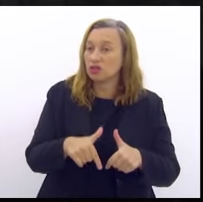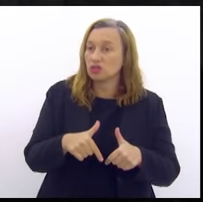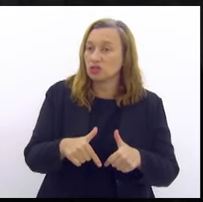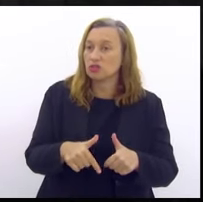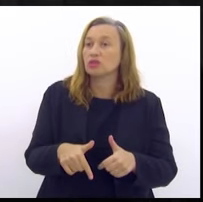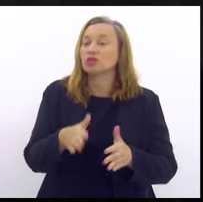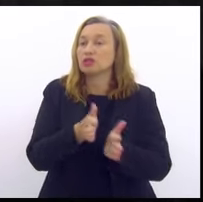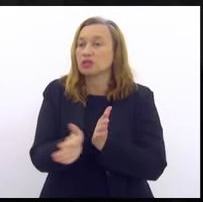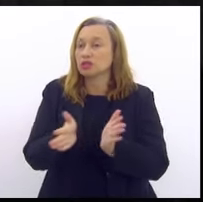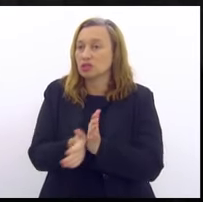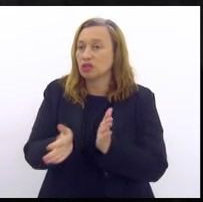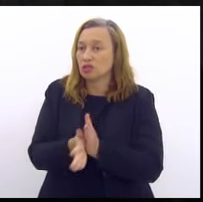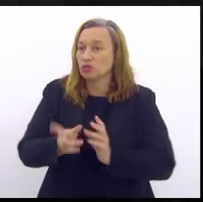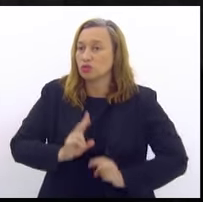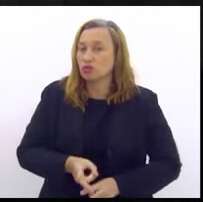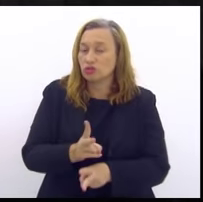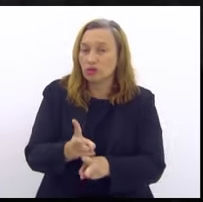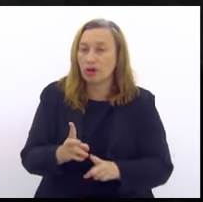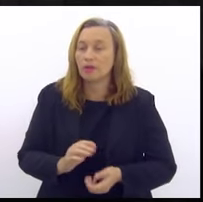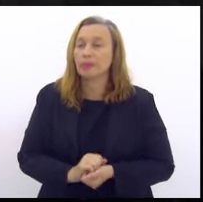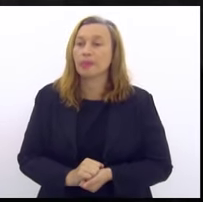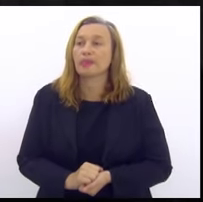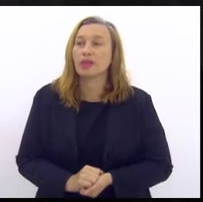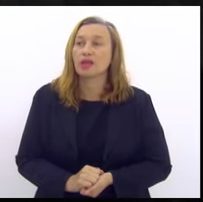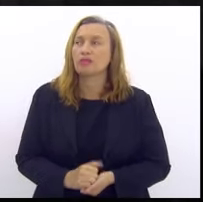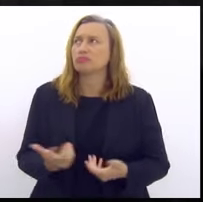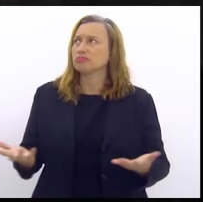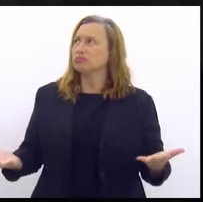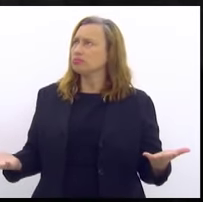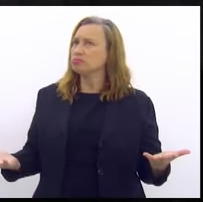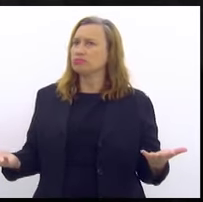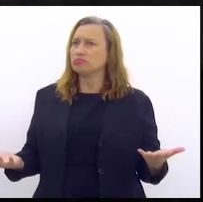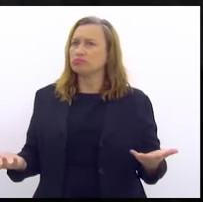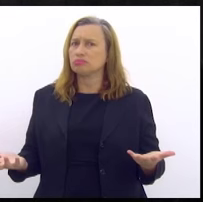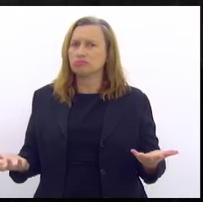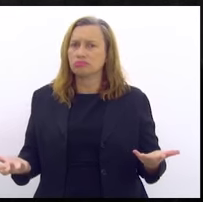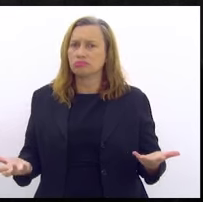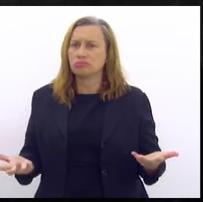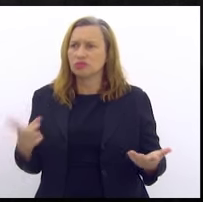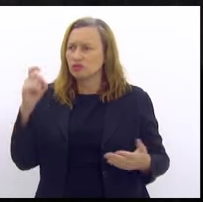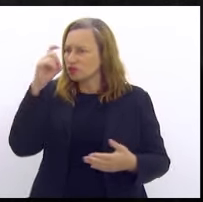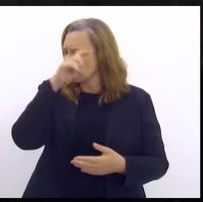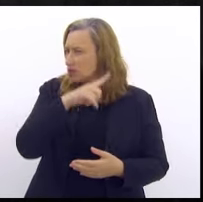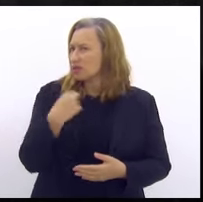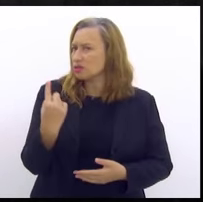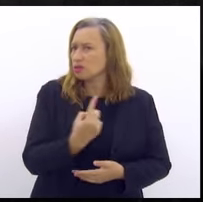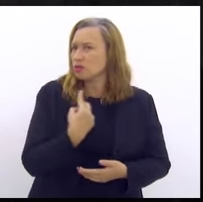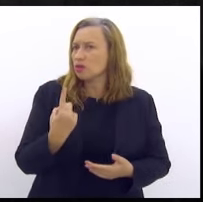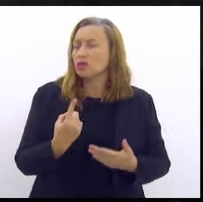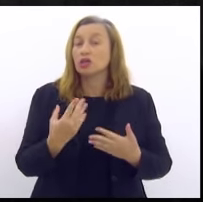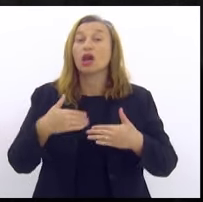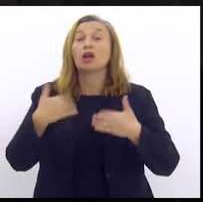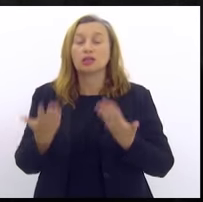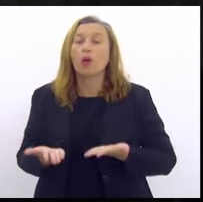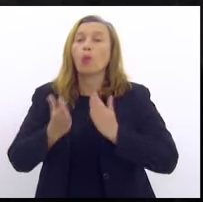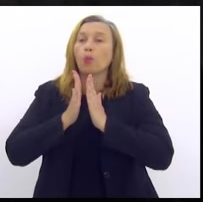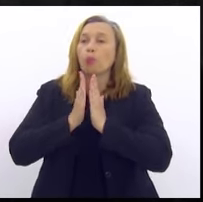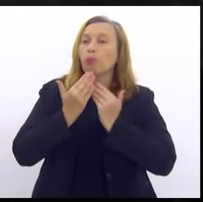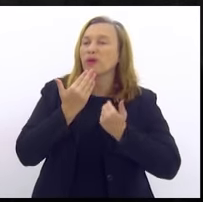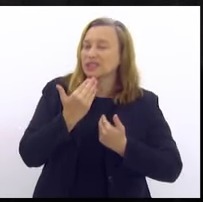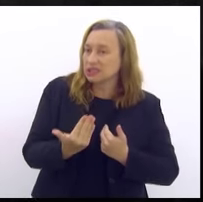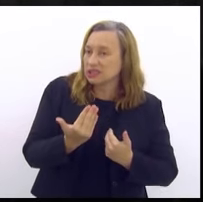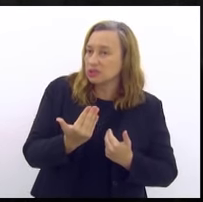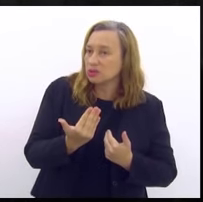de despesa continuada. Aí deixa a gente numa sinuca, né? Então, o meu apelo é